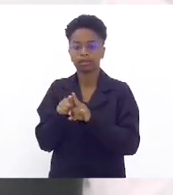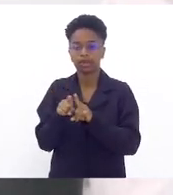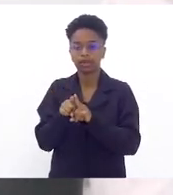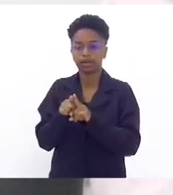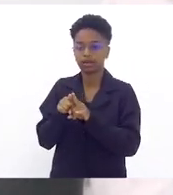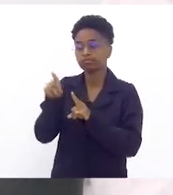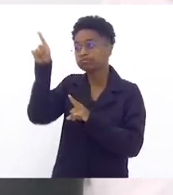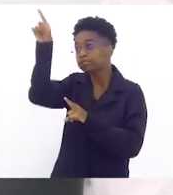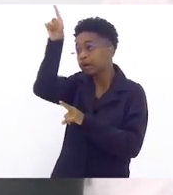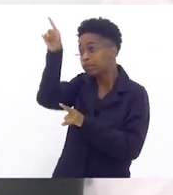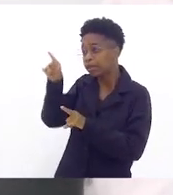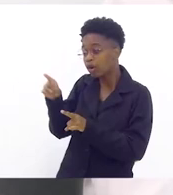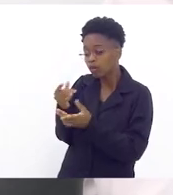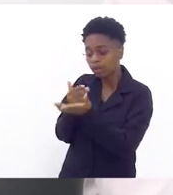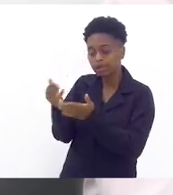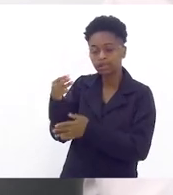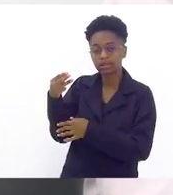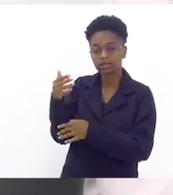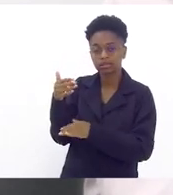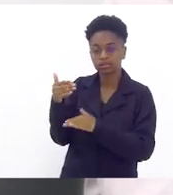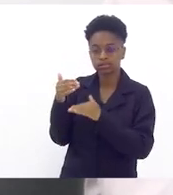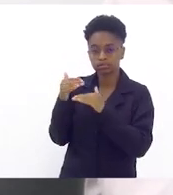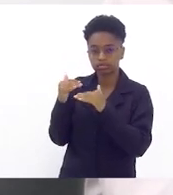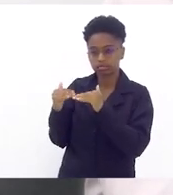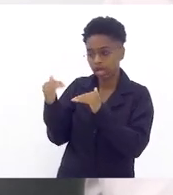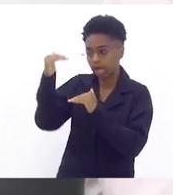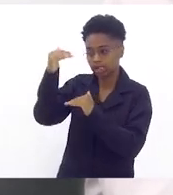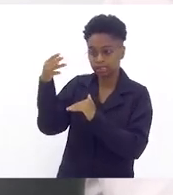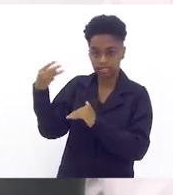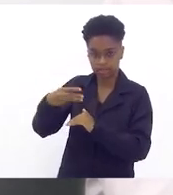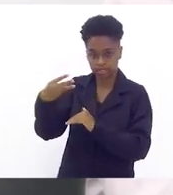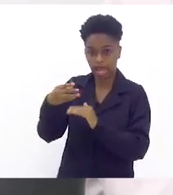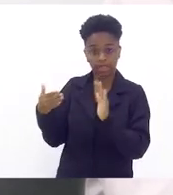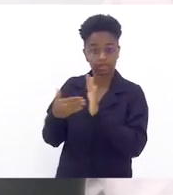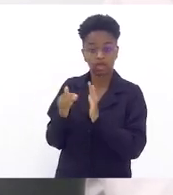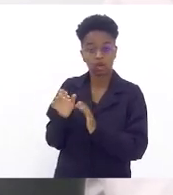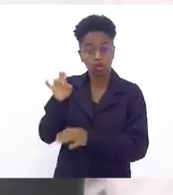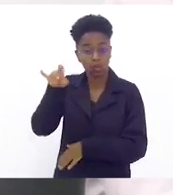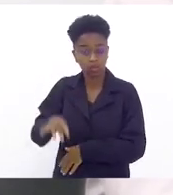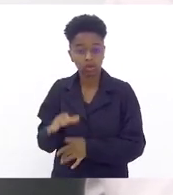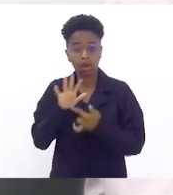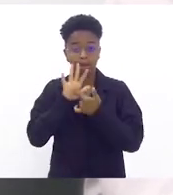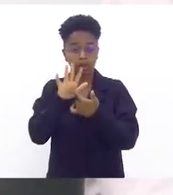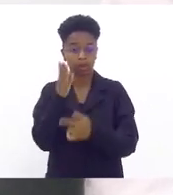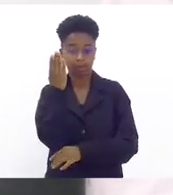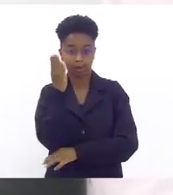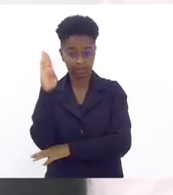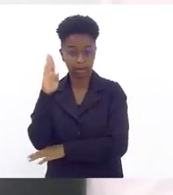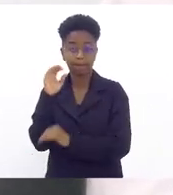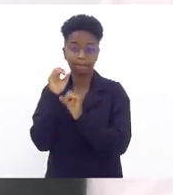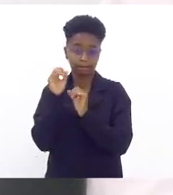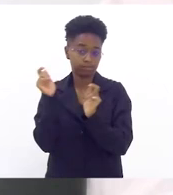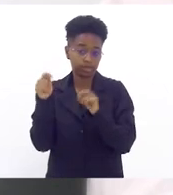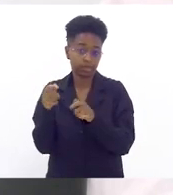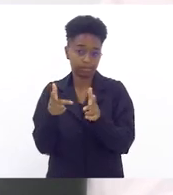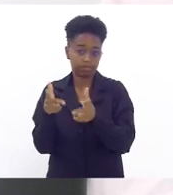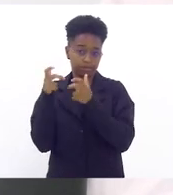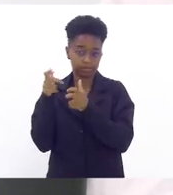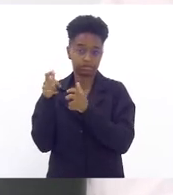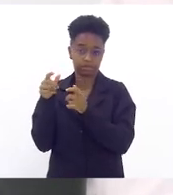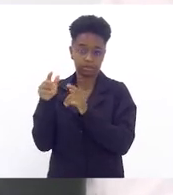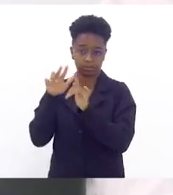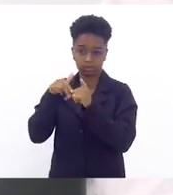vindo do terceiro andar indo até o último piso expondo a estrutura de madeira que pode ser vista através da